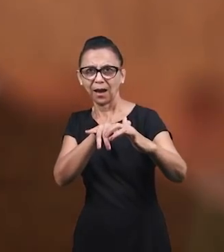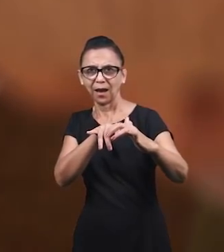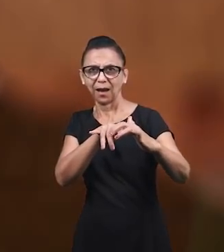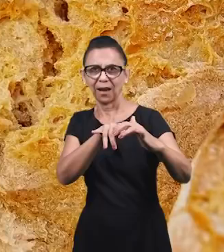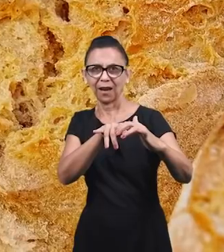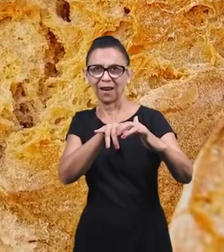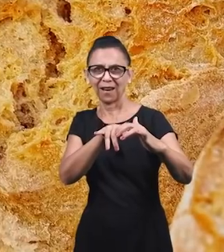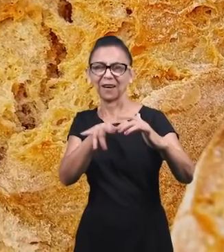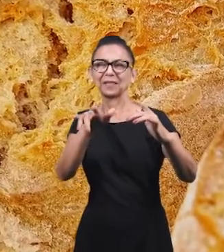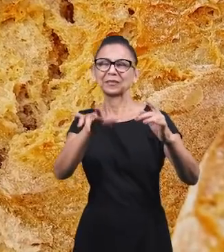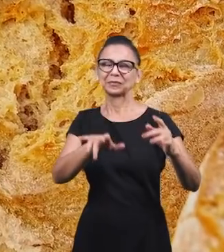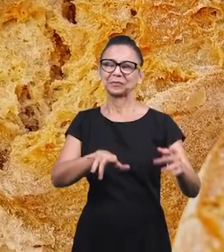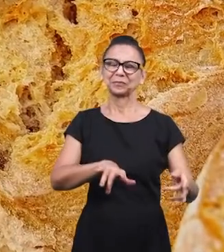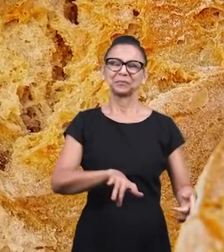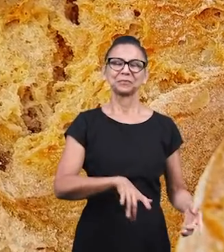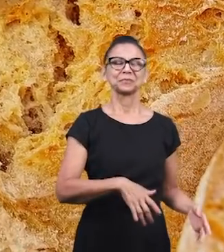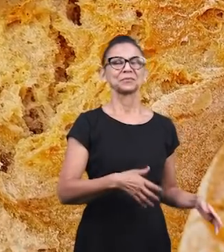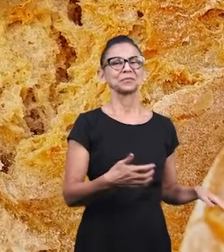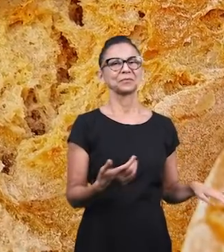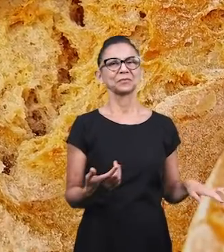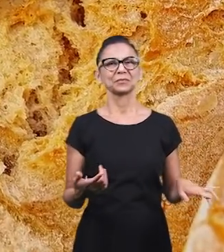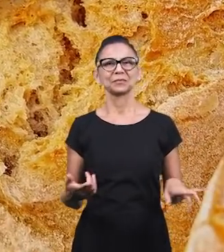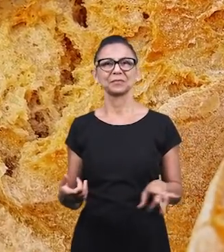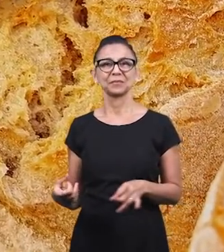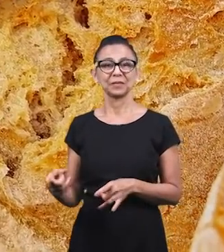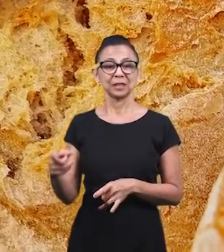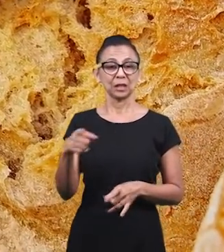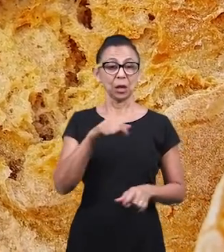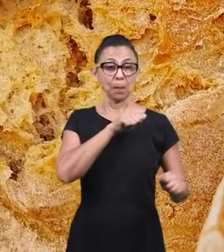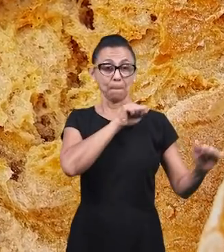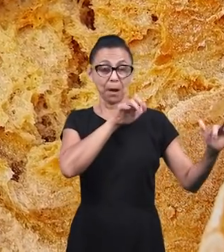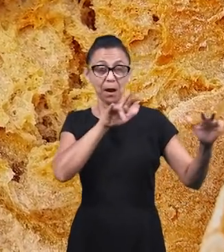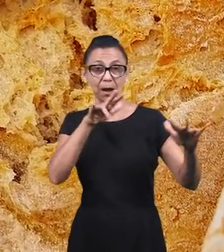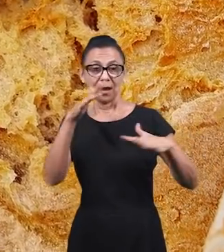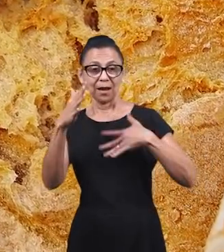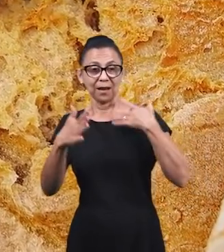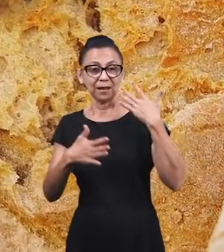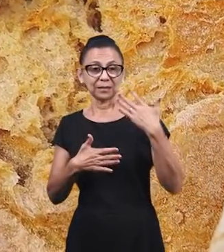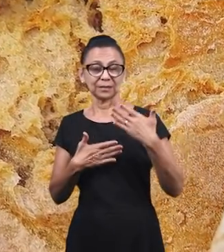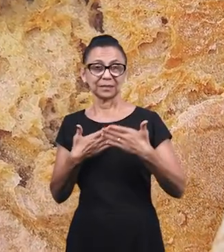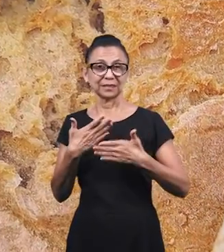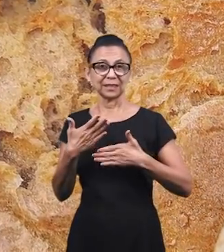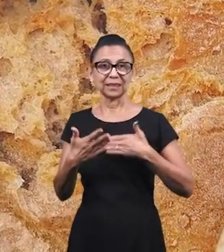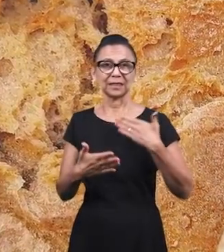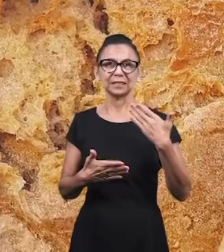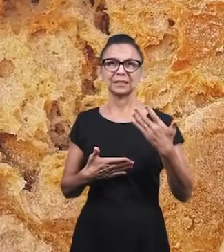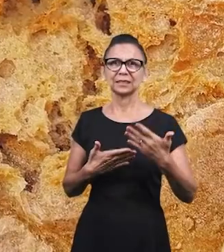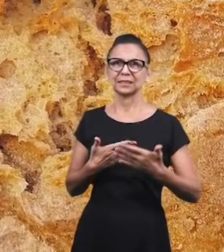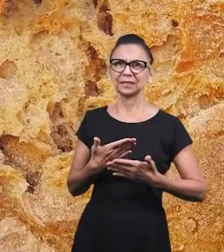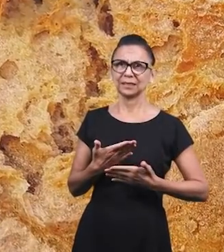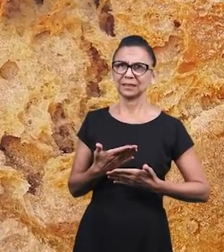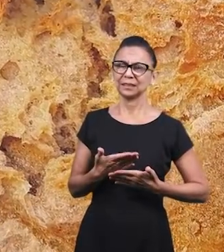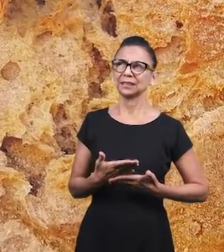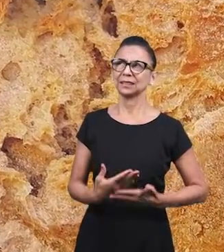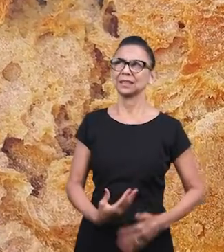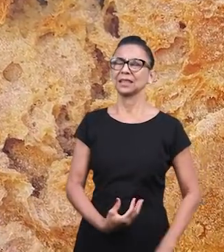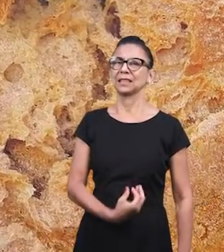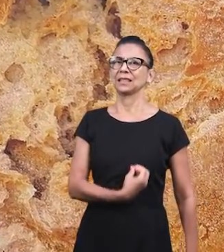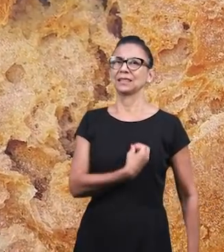multidão. Da vida ao qual és tu, vem, pois